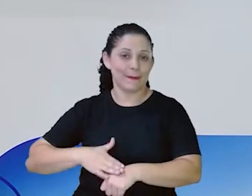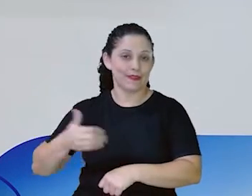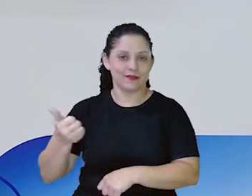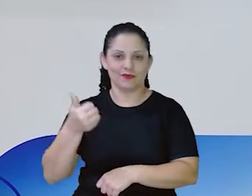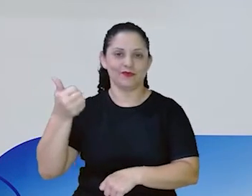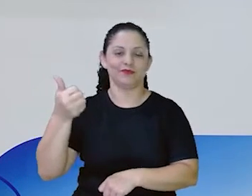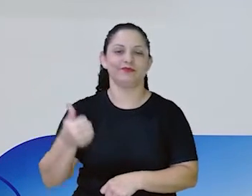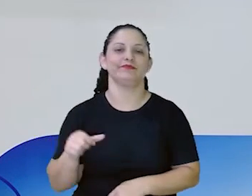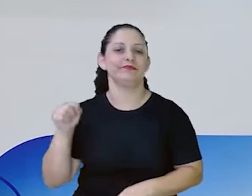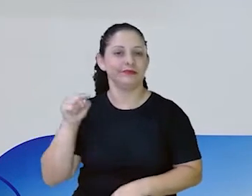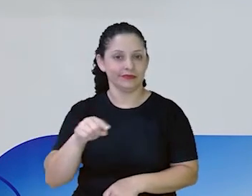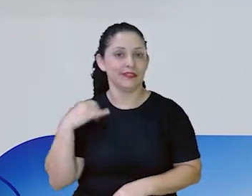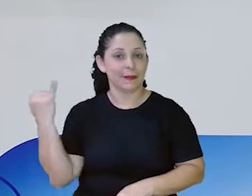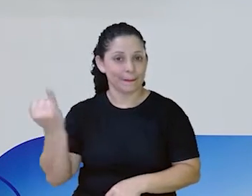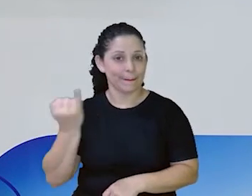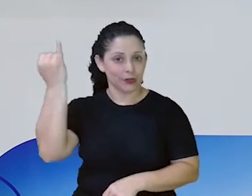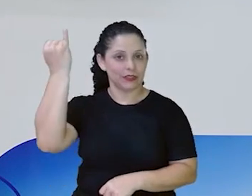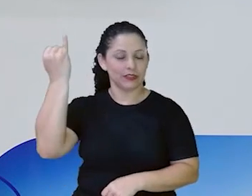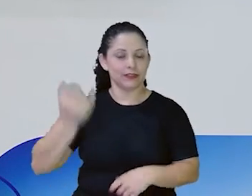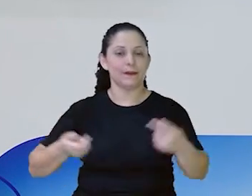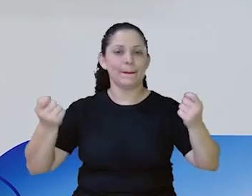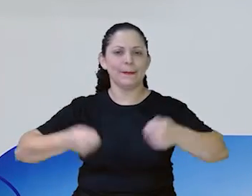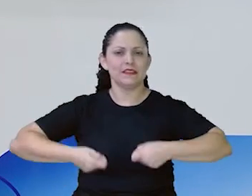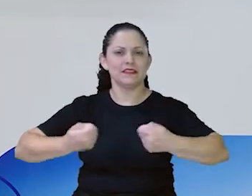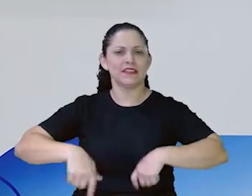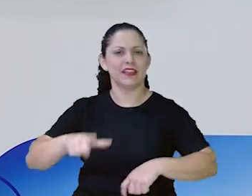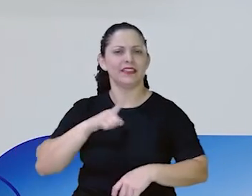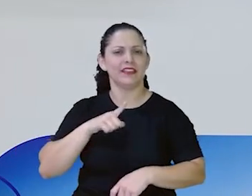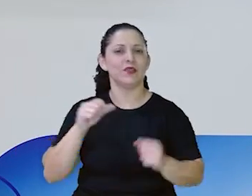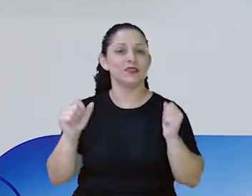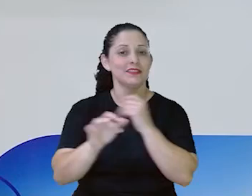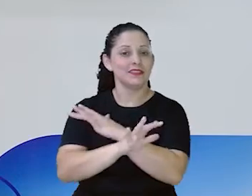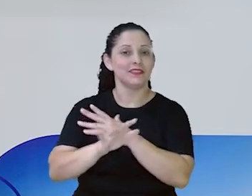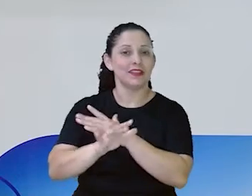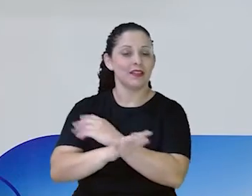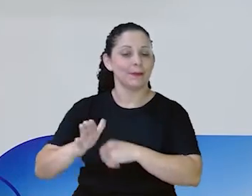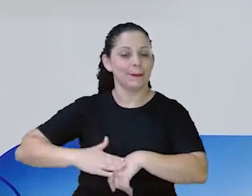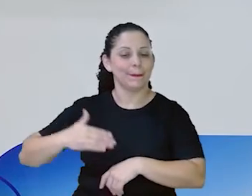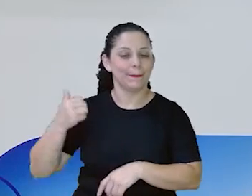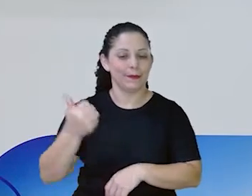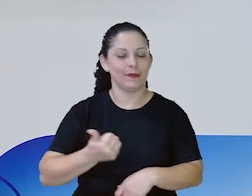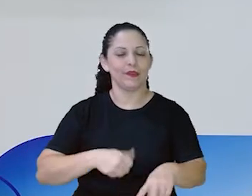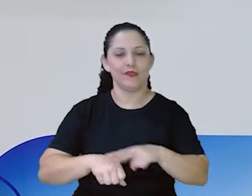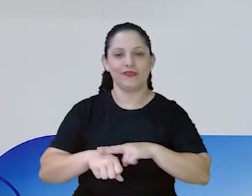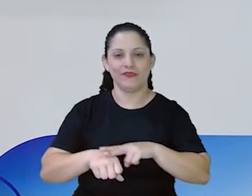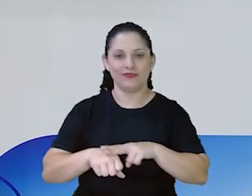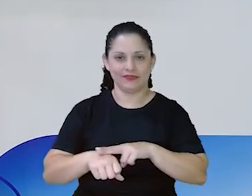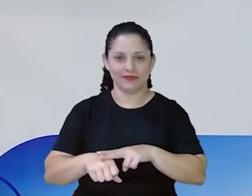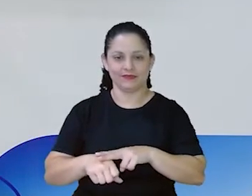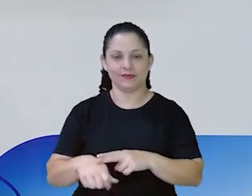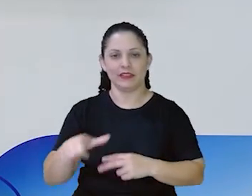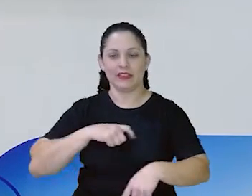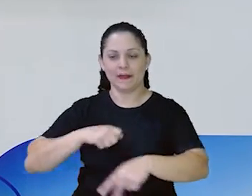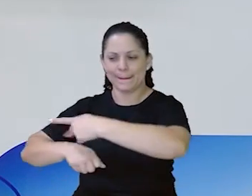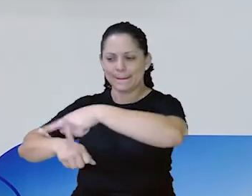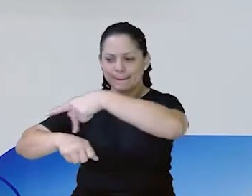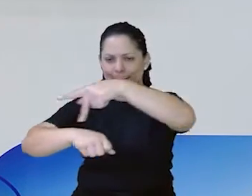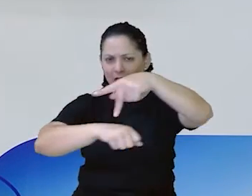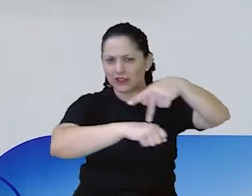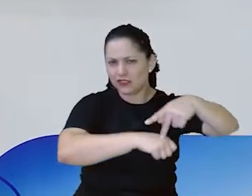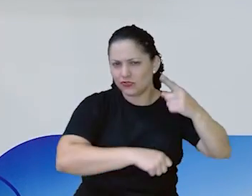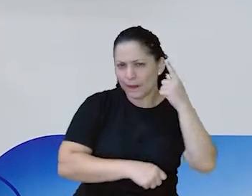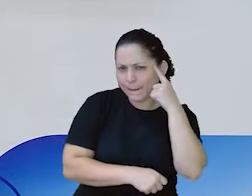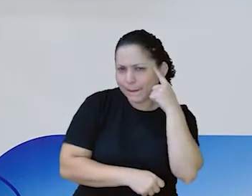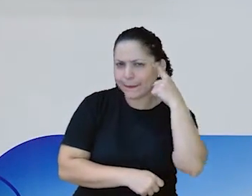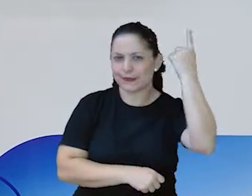E isso é importante a gente pensar. A gente precisa realmente ter uma cidade mais verde. Já existem países de primeiro mundo que pensam